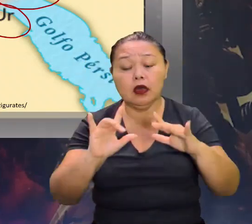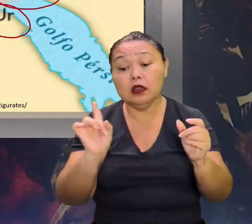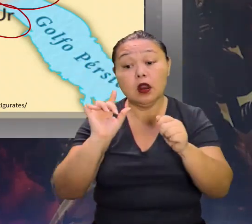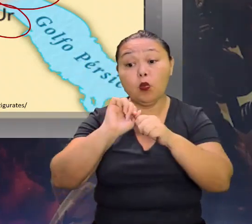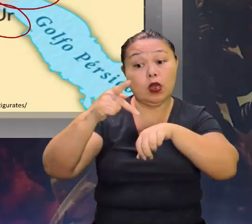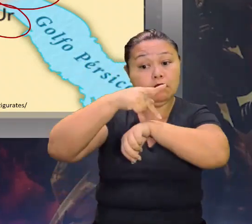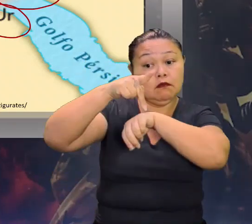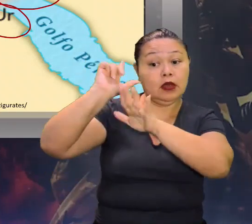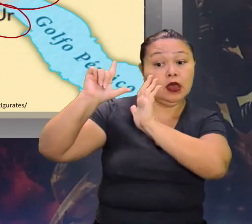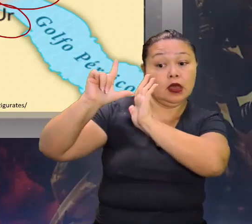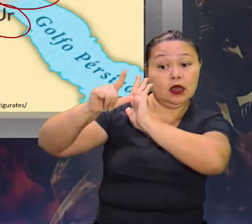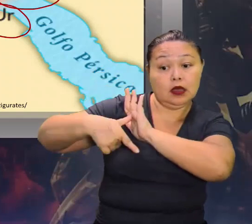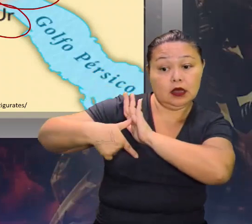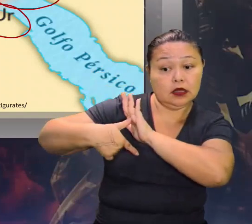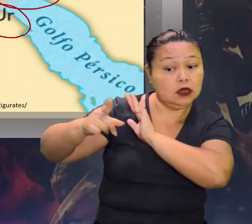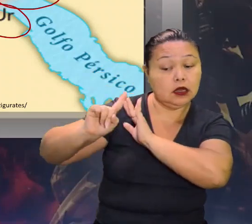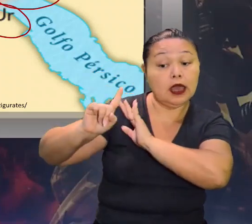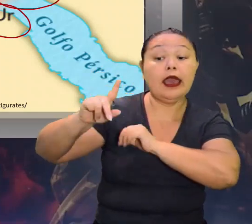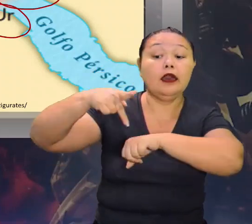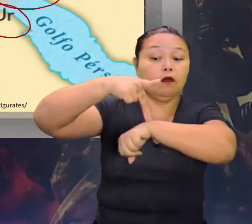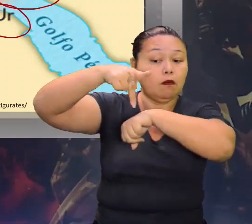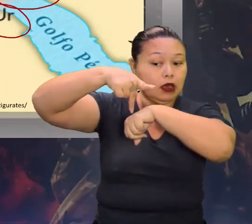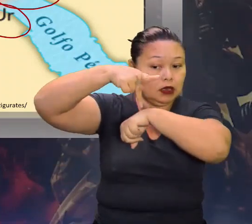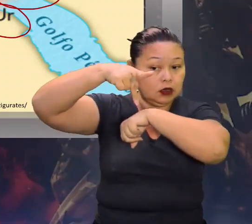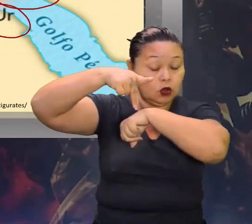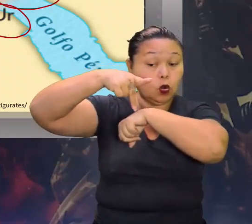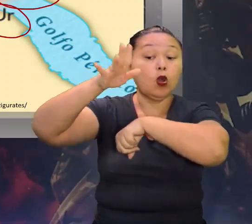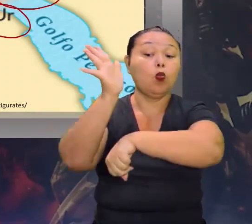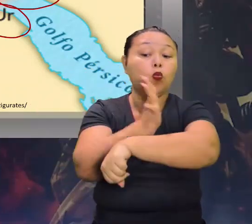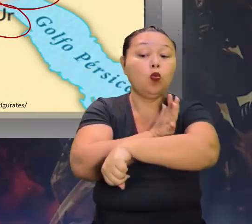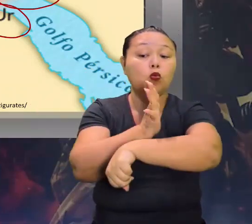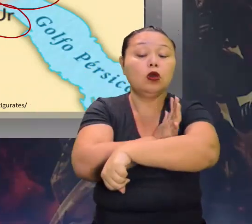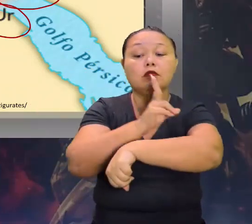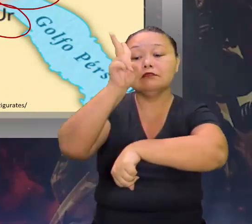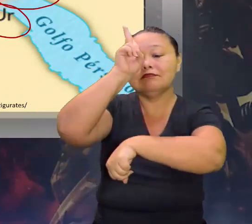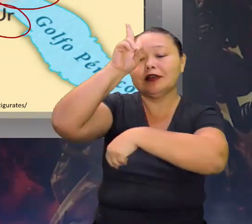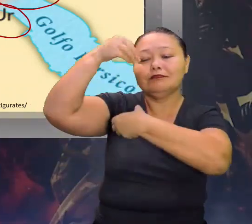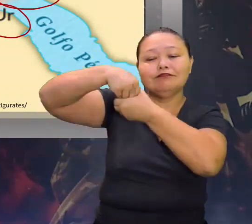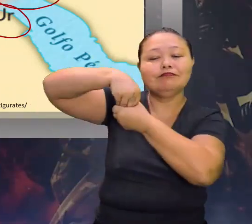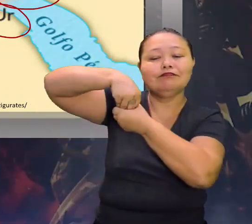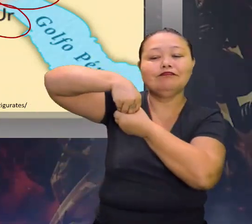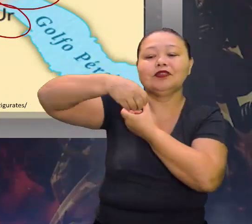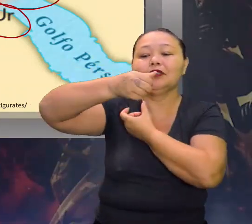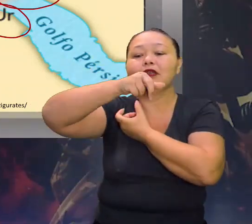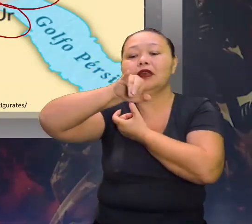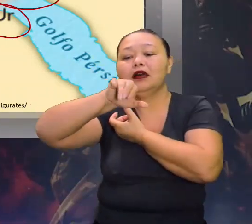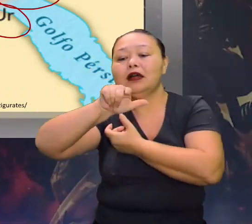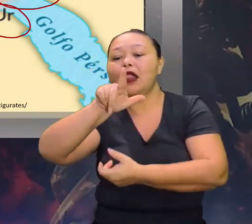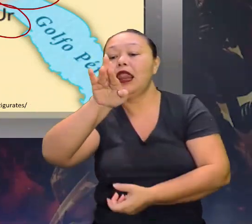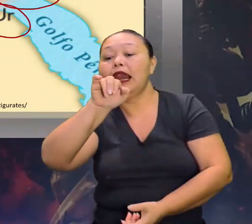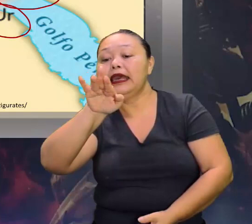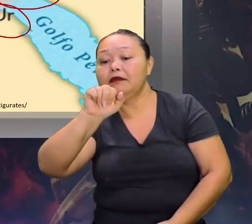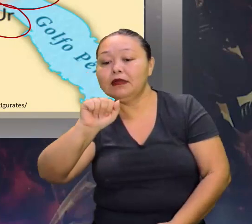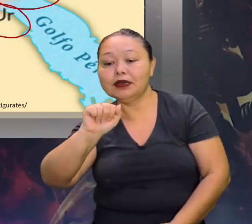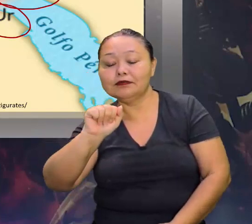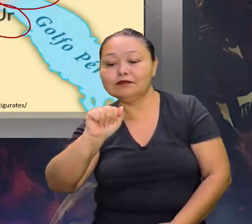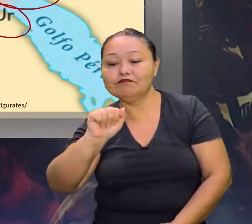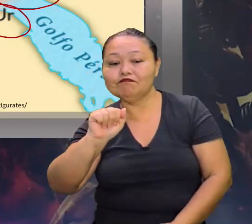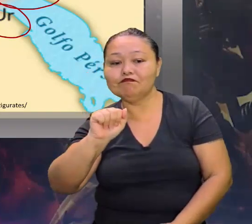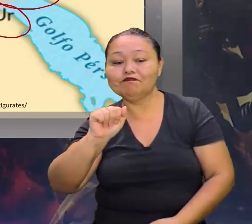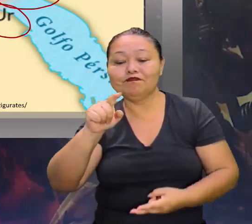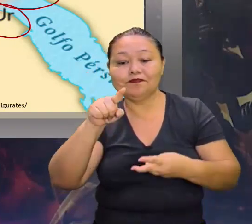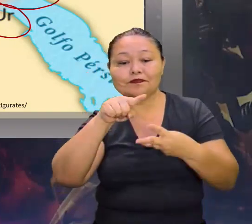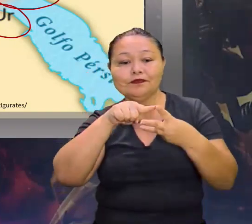atrasado. A verdade é um país rico em história. Síria, Líbia.